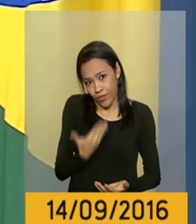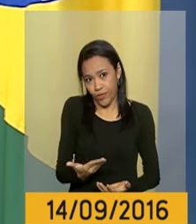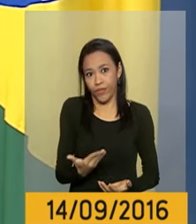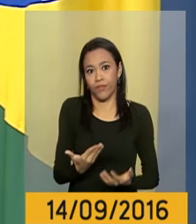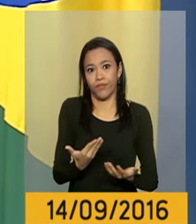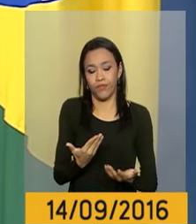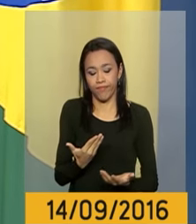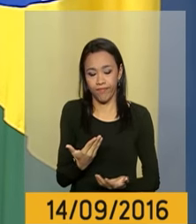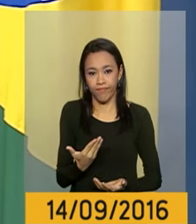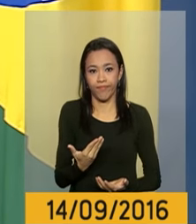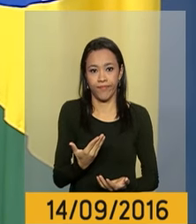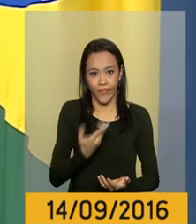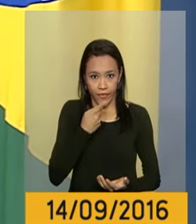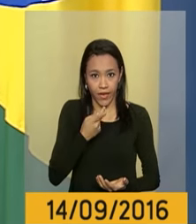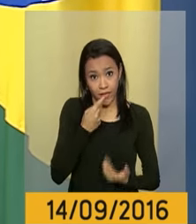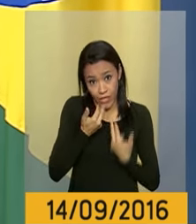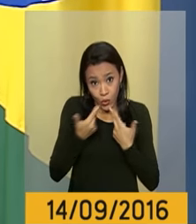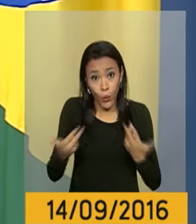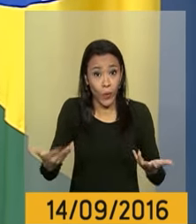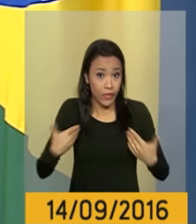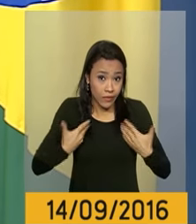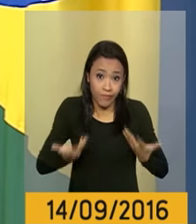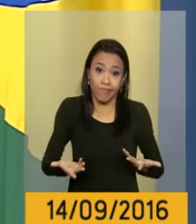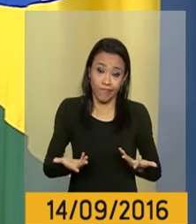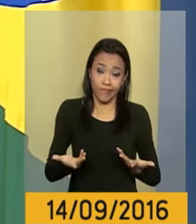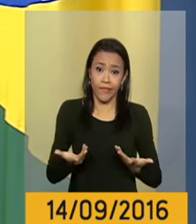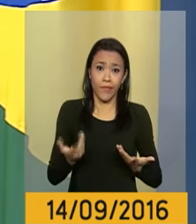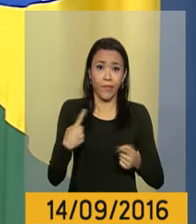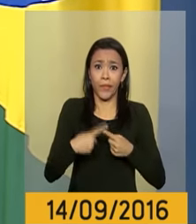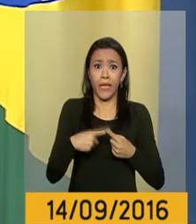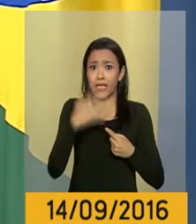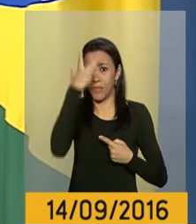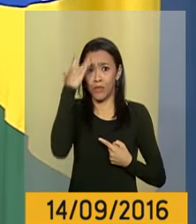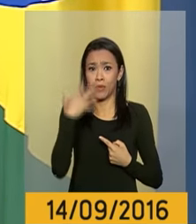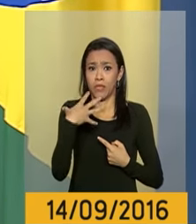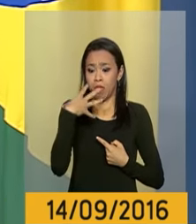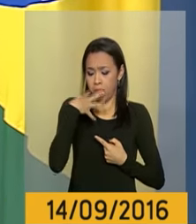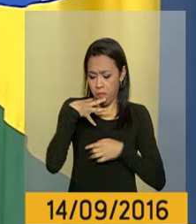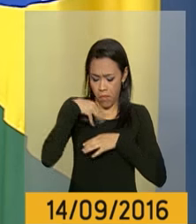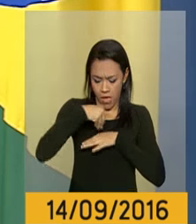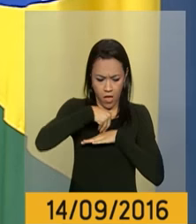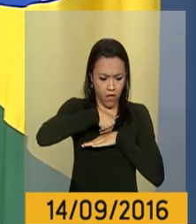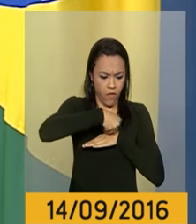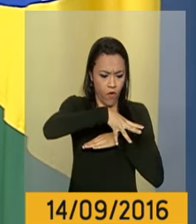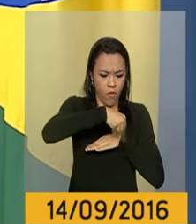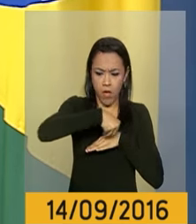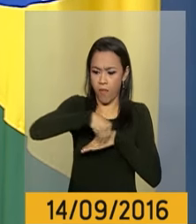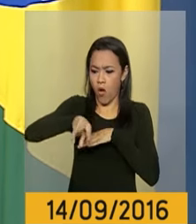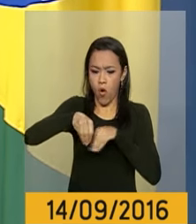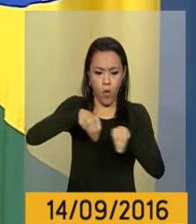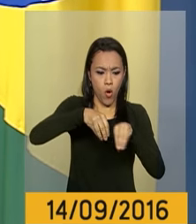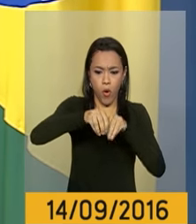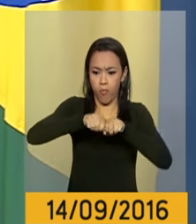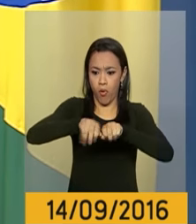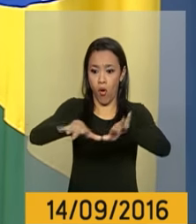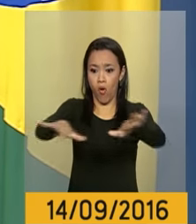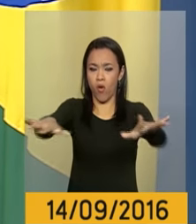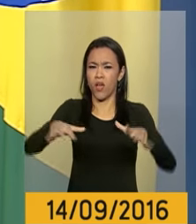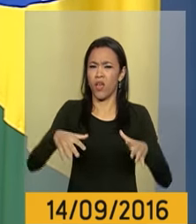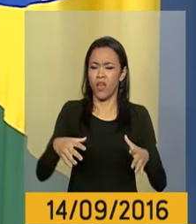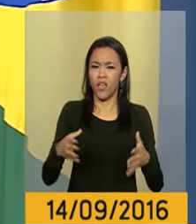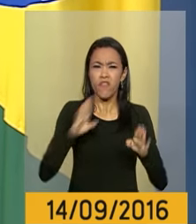ouvir, dizer-lhes essas coisas, porque isso vai pegando, né? Vai passando de um para outro, e as redes sociais hoje têm um